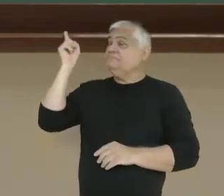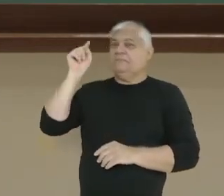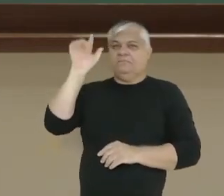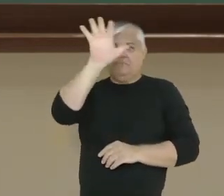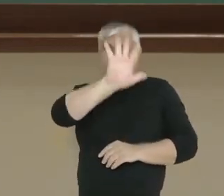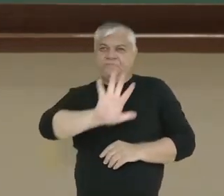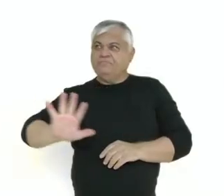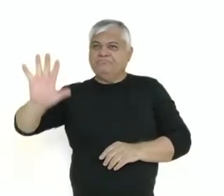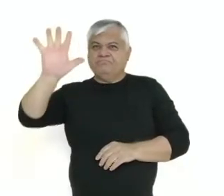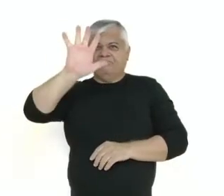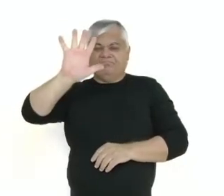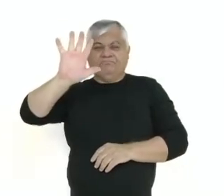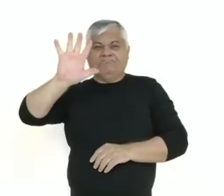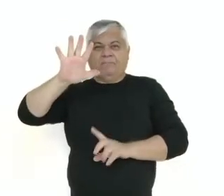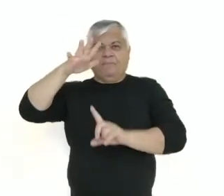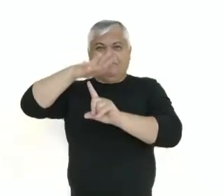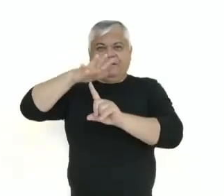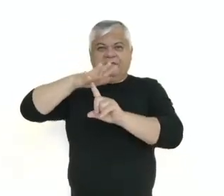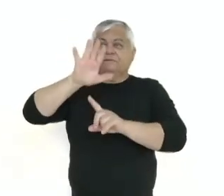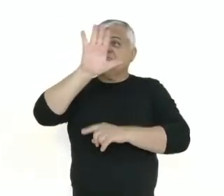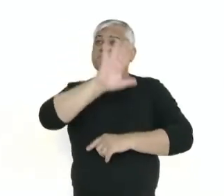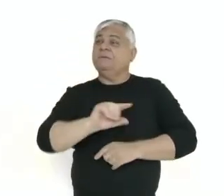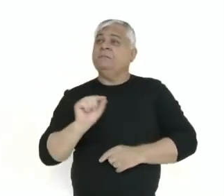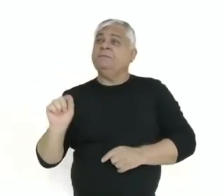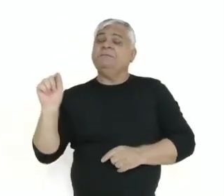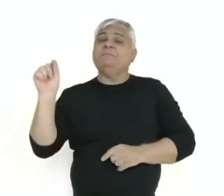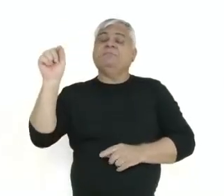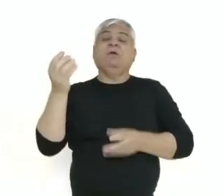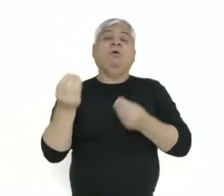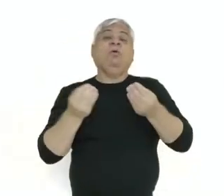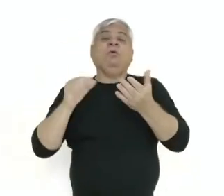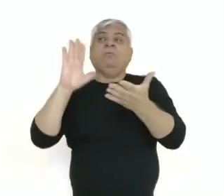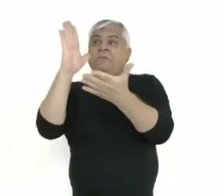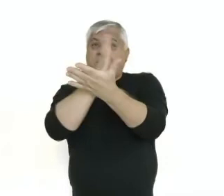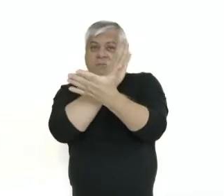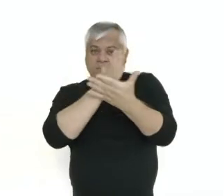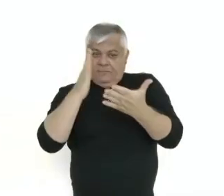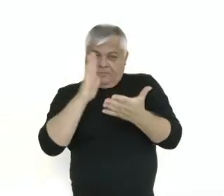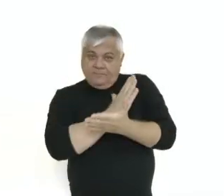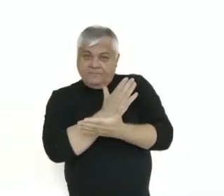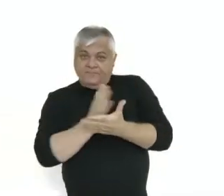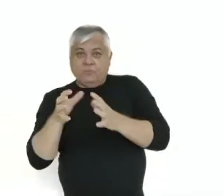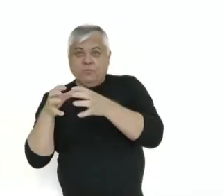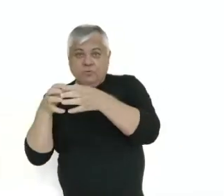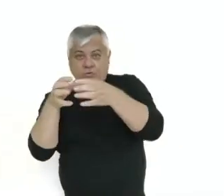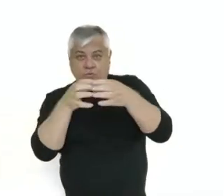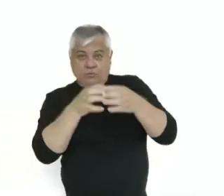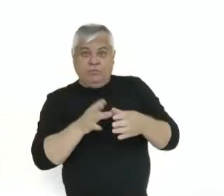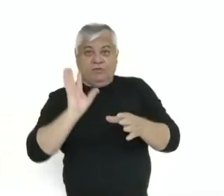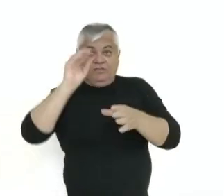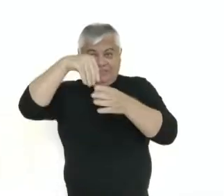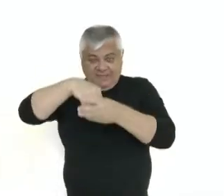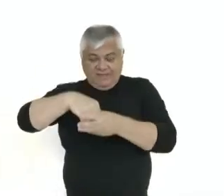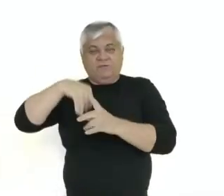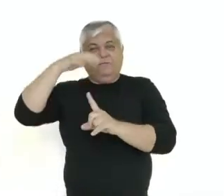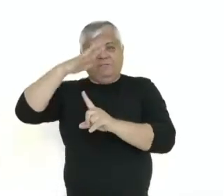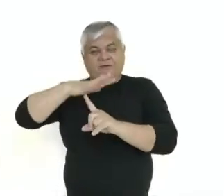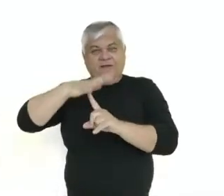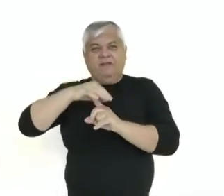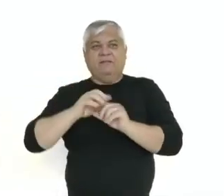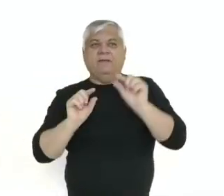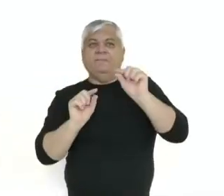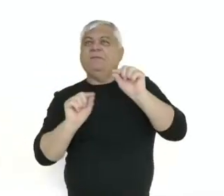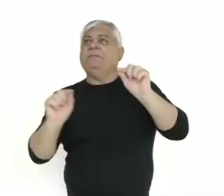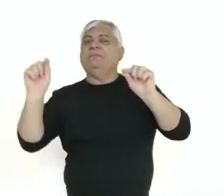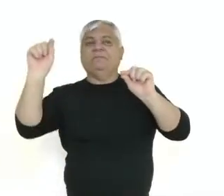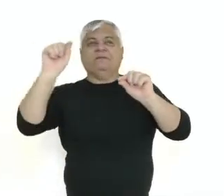que mostra, né, então, como é que hoje estariam divididos, né, dentro do estado do Paraná, alguns desses